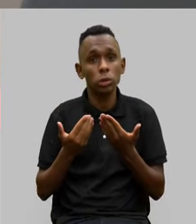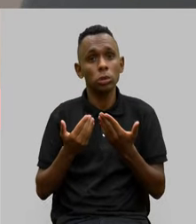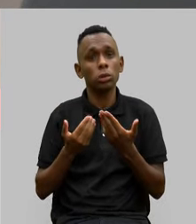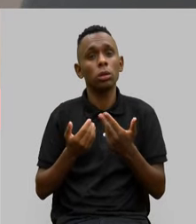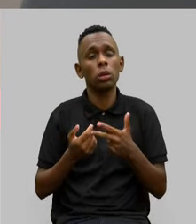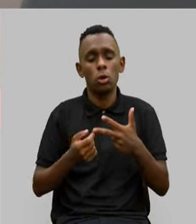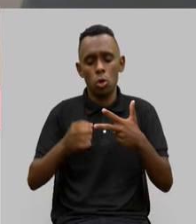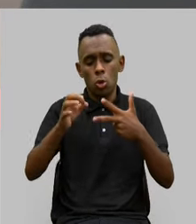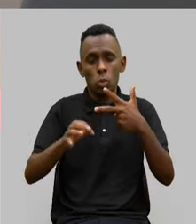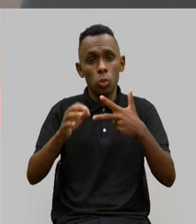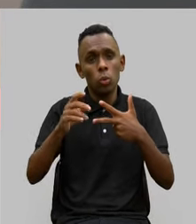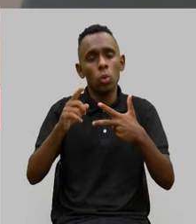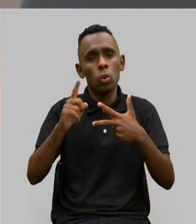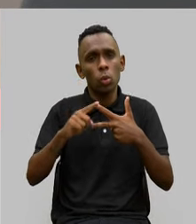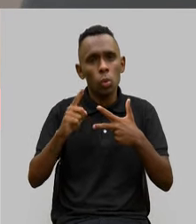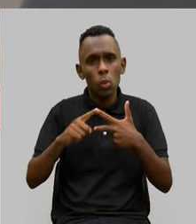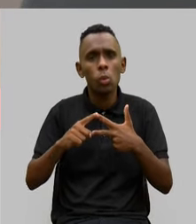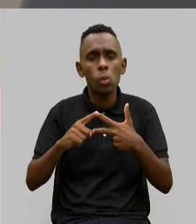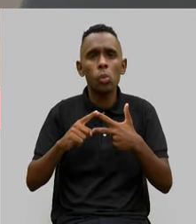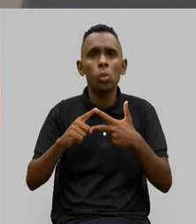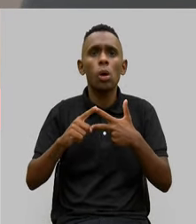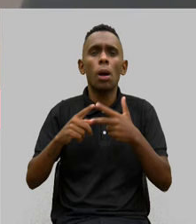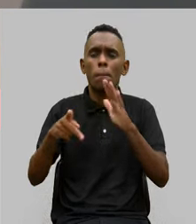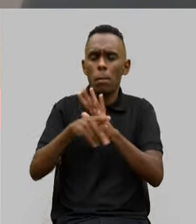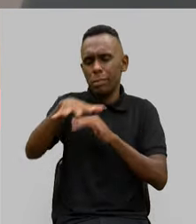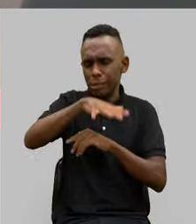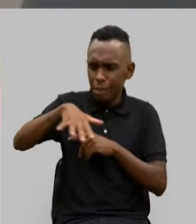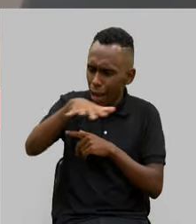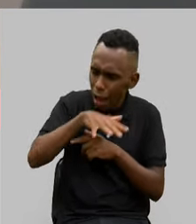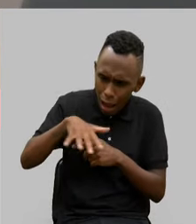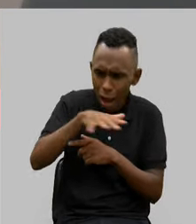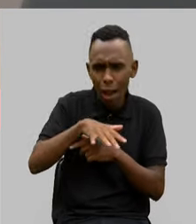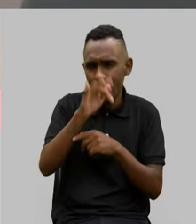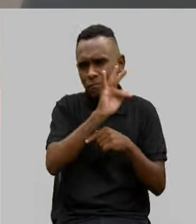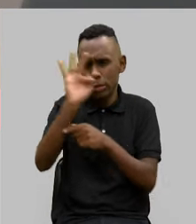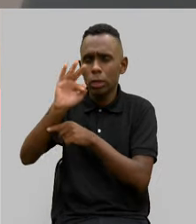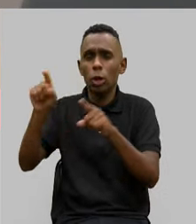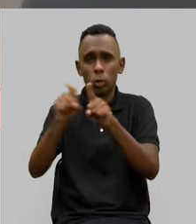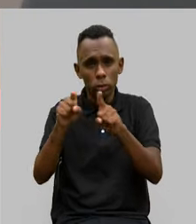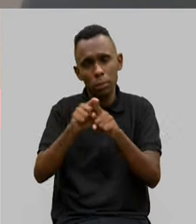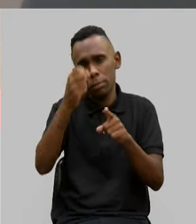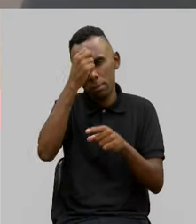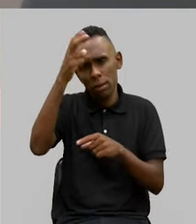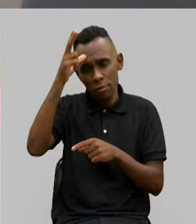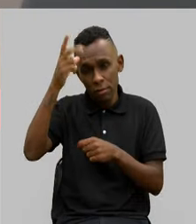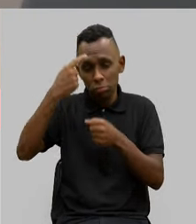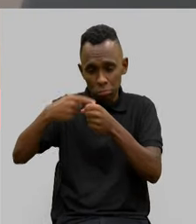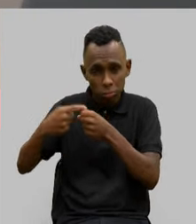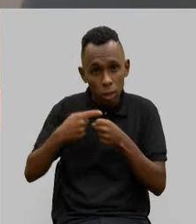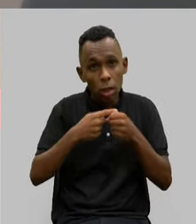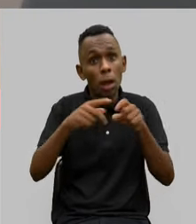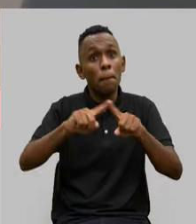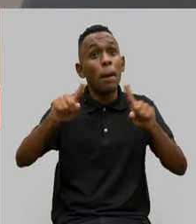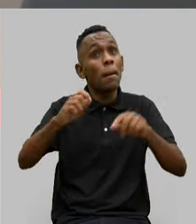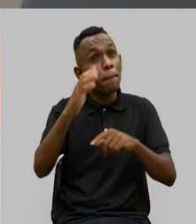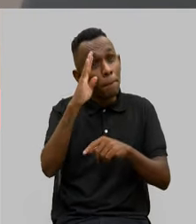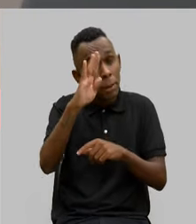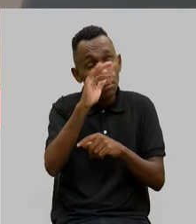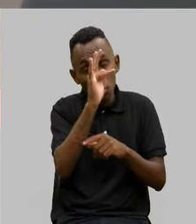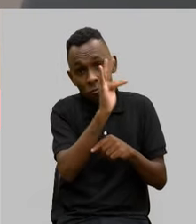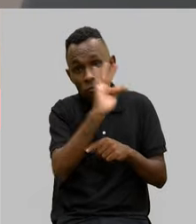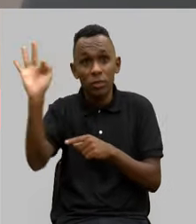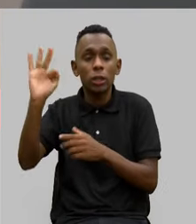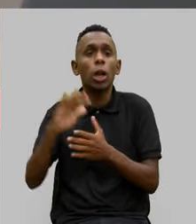não somente do ponto de vista Federal mas do ponto de vista estadual e municipal mas principalmente do Federal ele